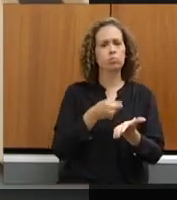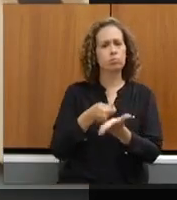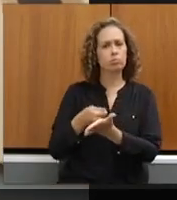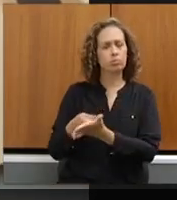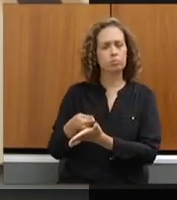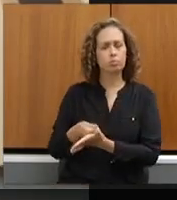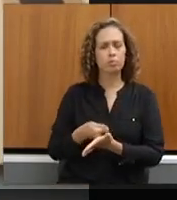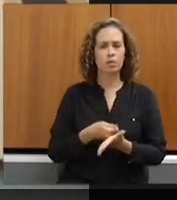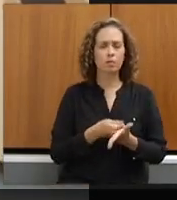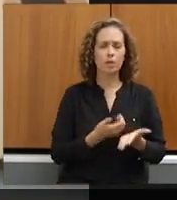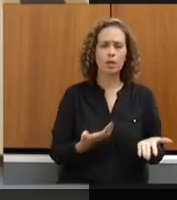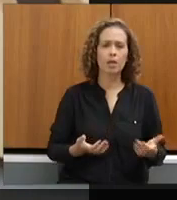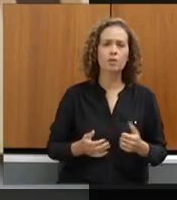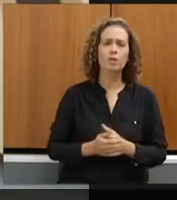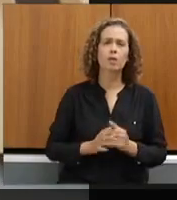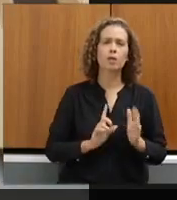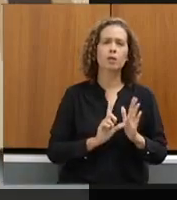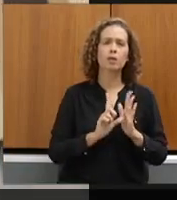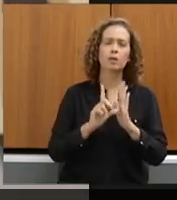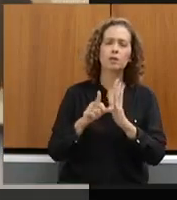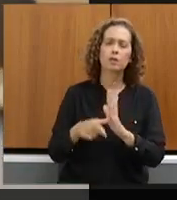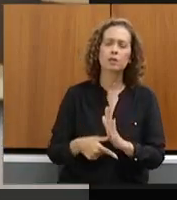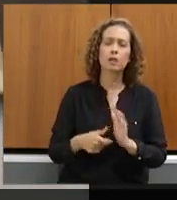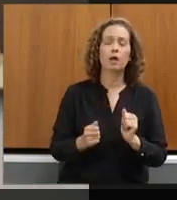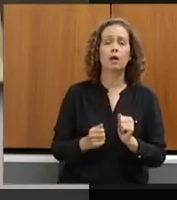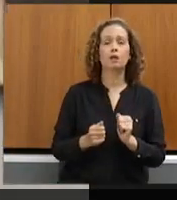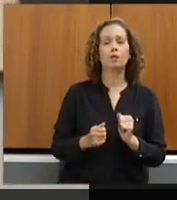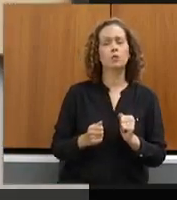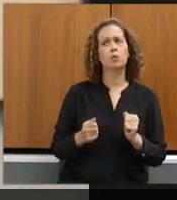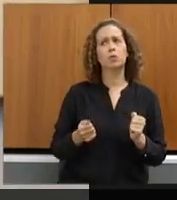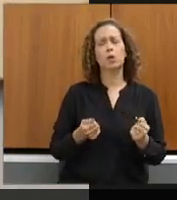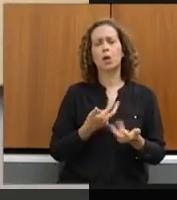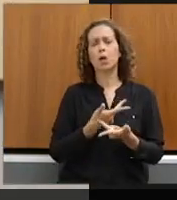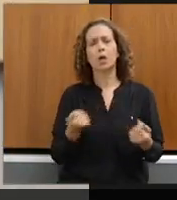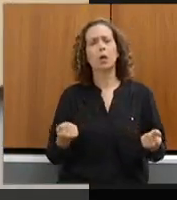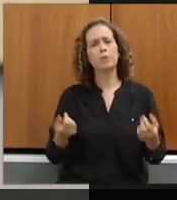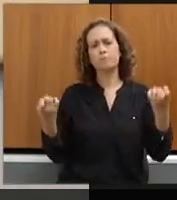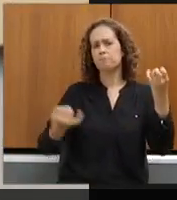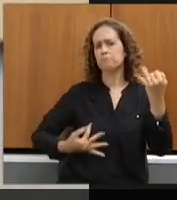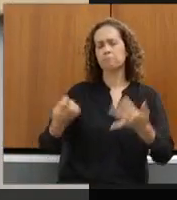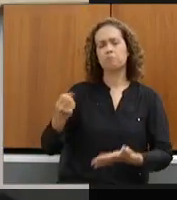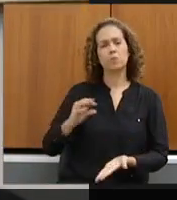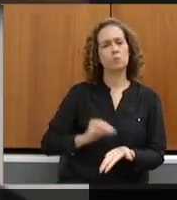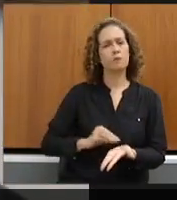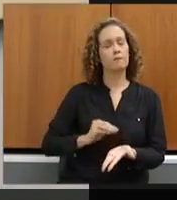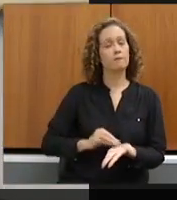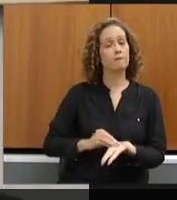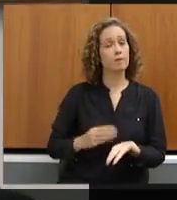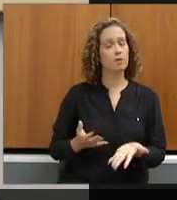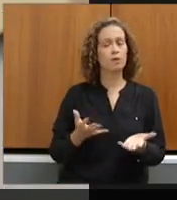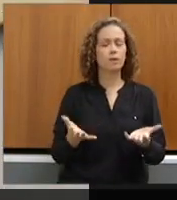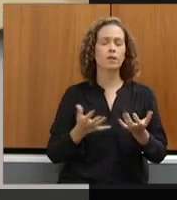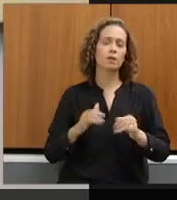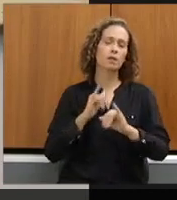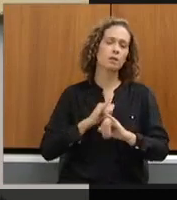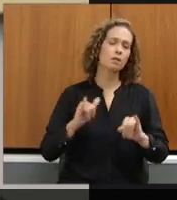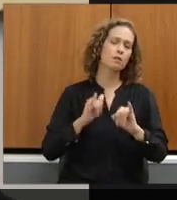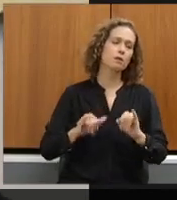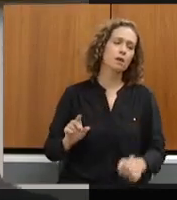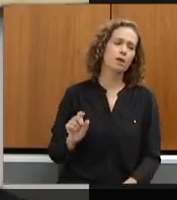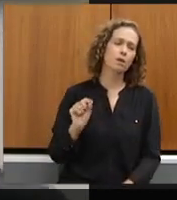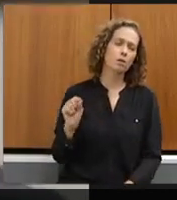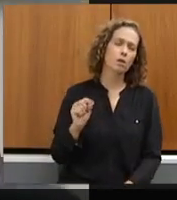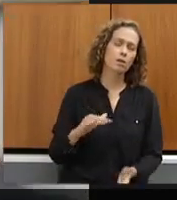e proposta atrasado de leite e polvilhe atrasada ele acabou não falando aqui para gente e eu gostaria de dizer é secretário que